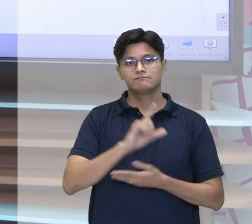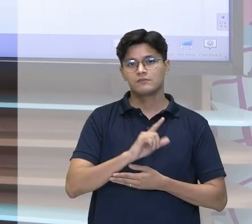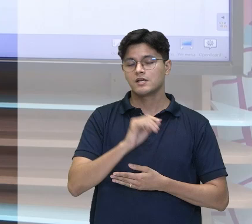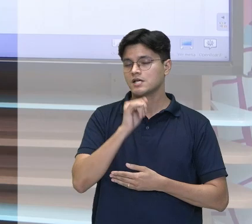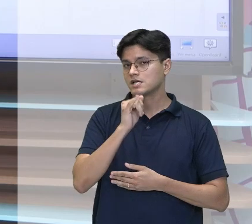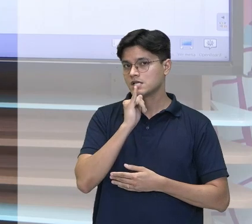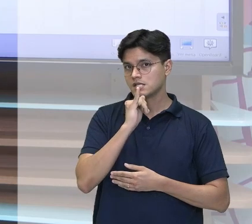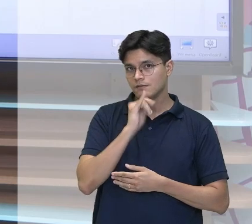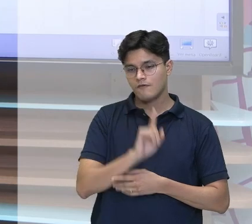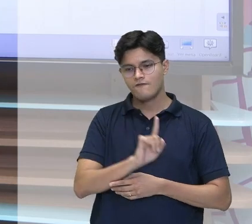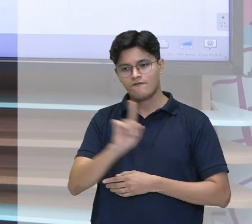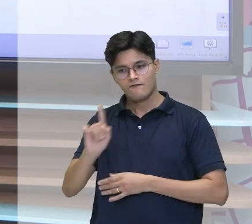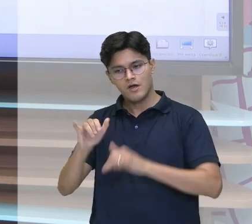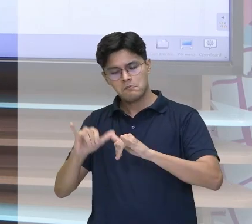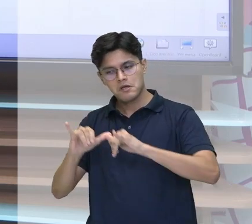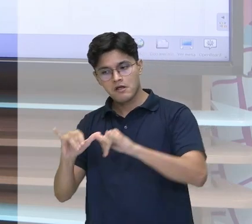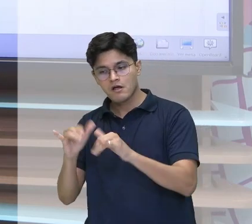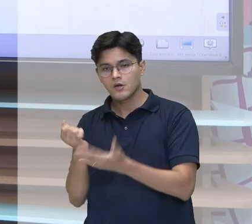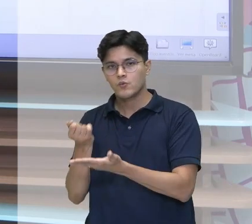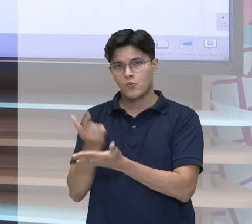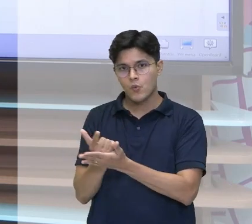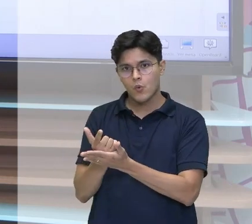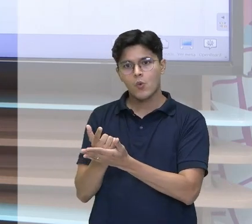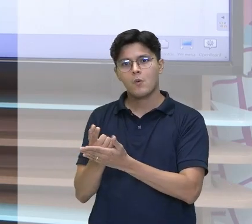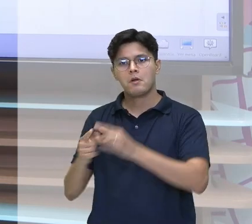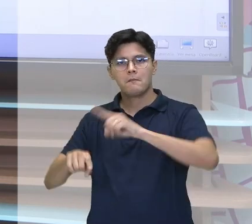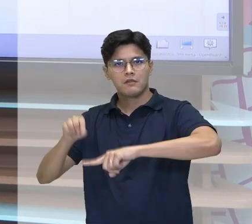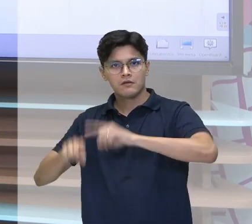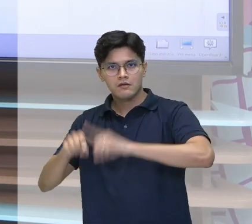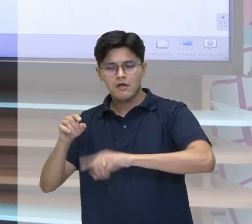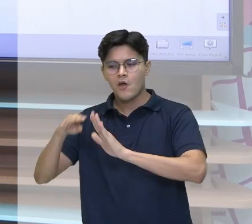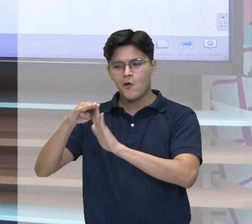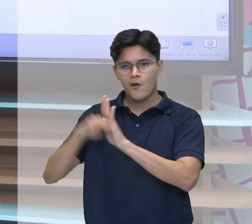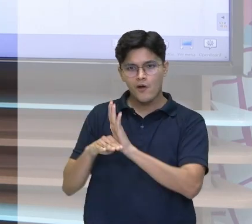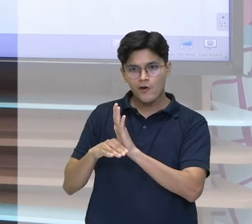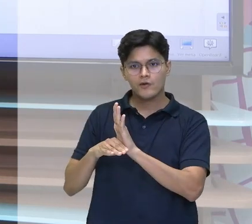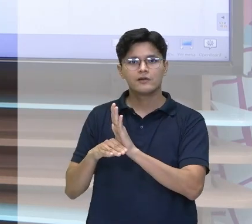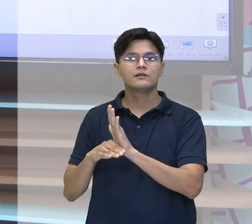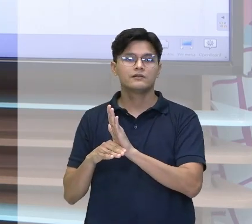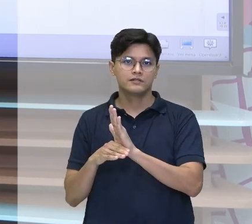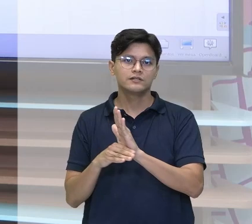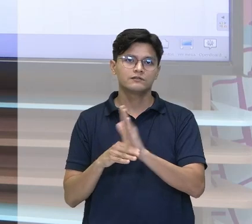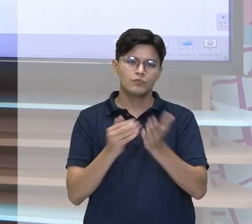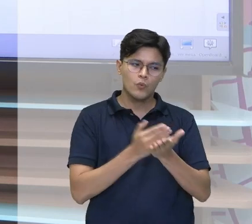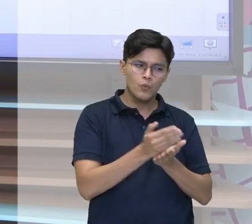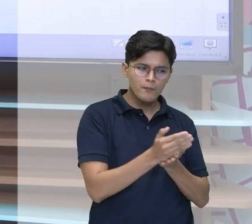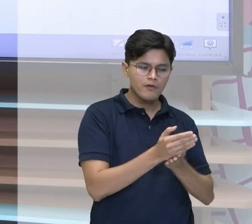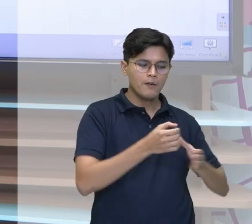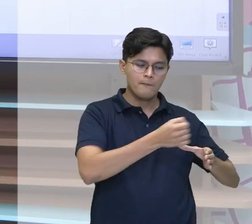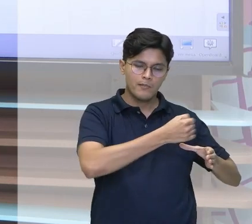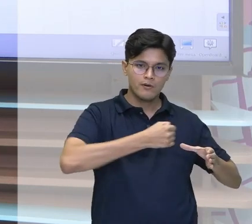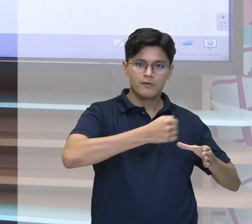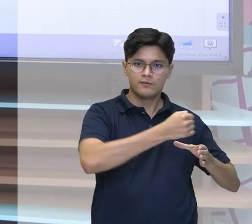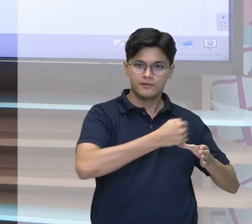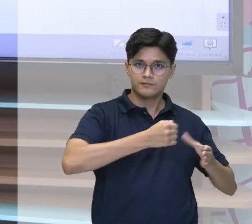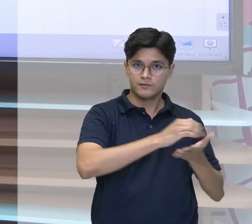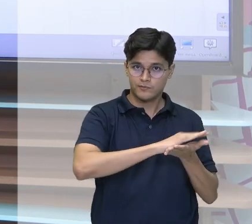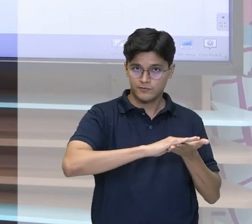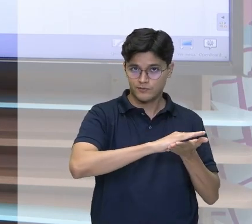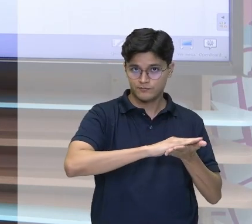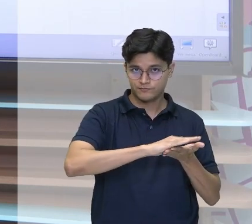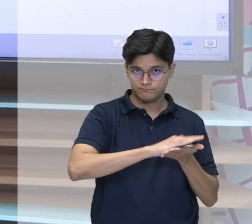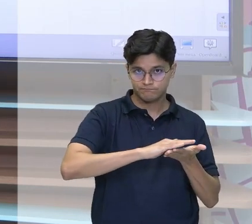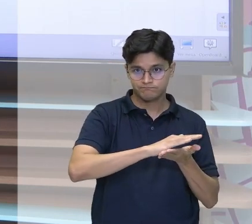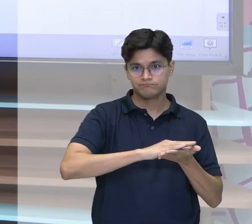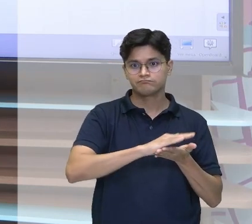você prepara lá o brigadeiro, né, quando faz na panela assim, que a gente vai colocando leite condensado, os outros produtos para fazer o brigadeiro. Você enrola